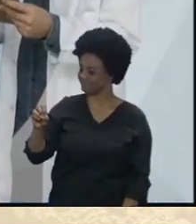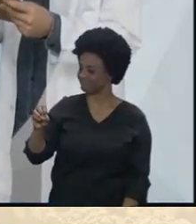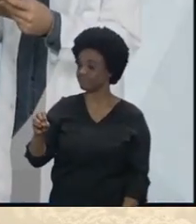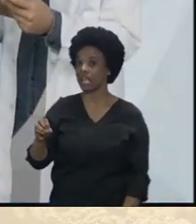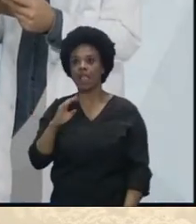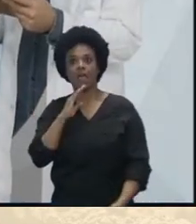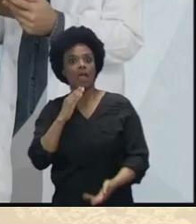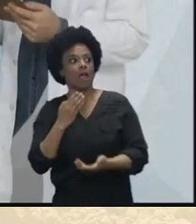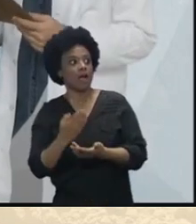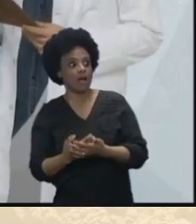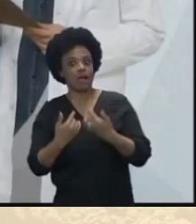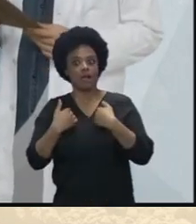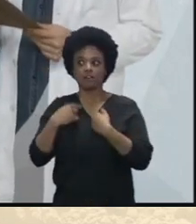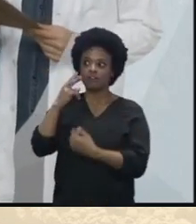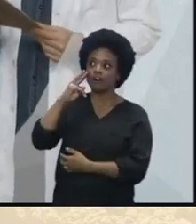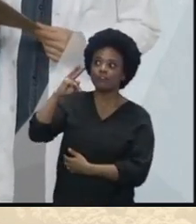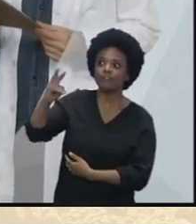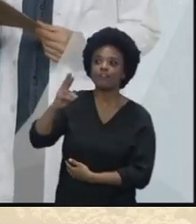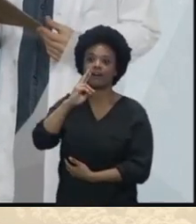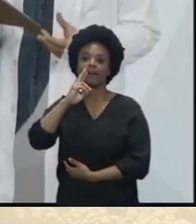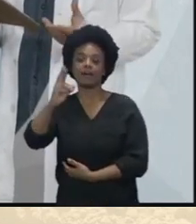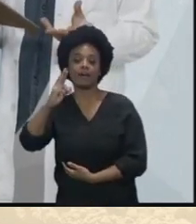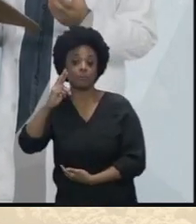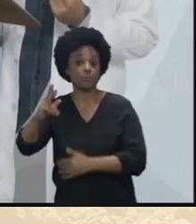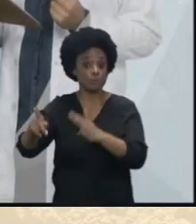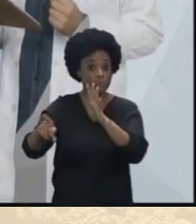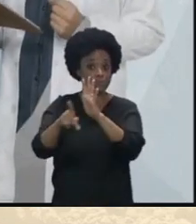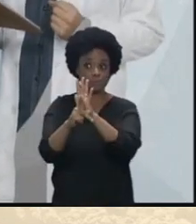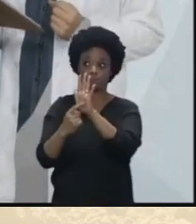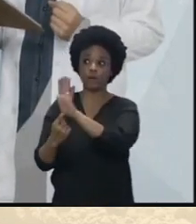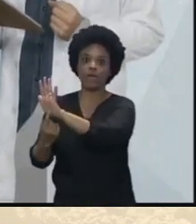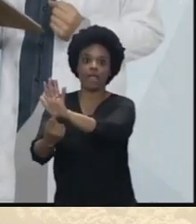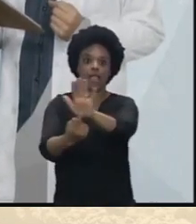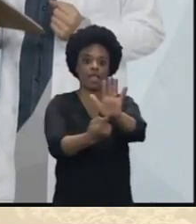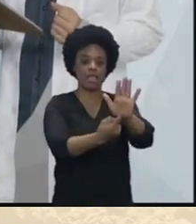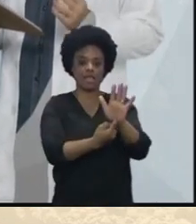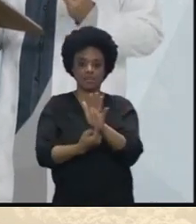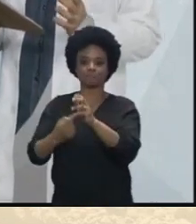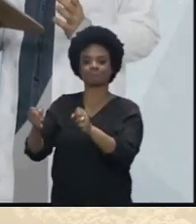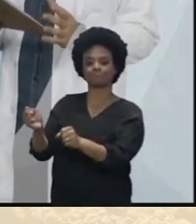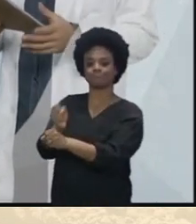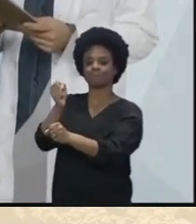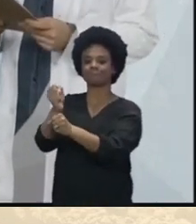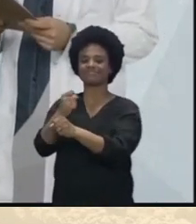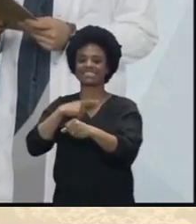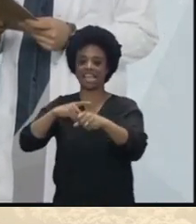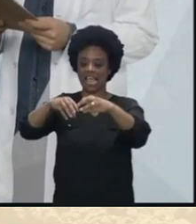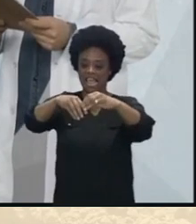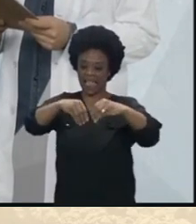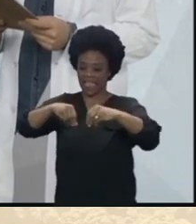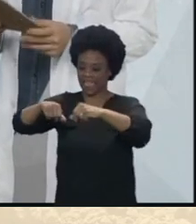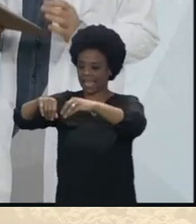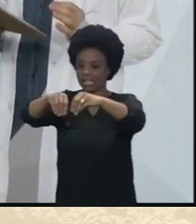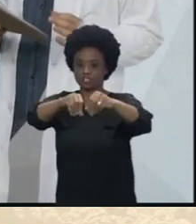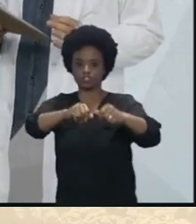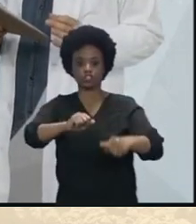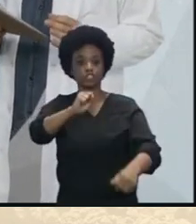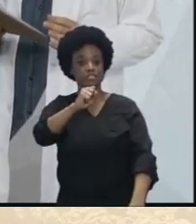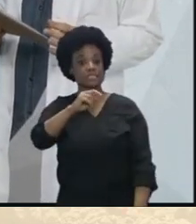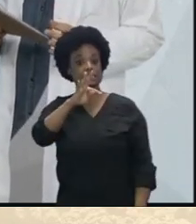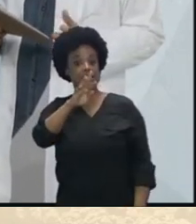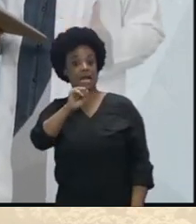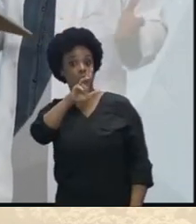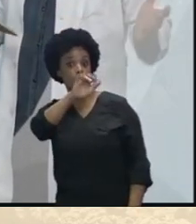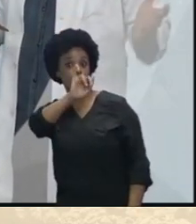Nossa! Eu estou aqui olhando os resultados e essa amostra que a gente recebeu da construtora está com argila saturada. E a argila